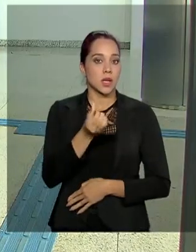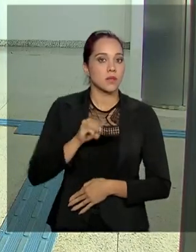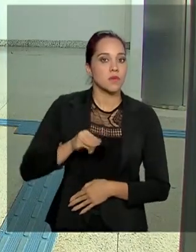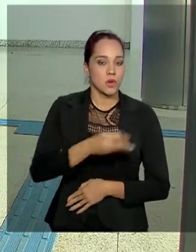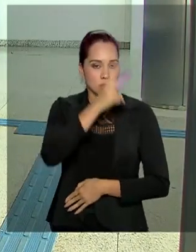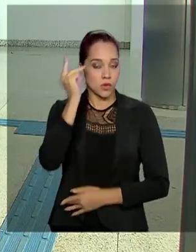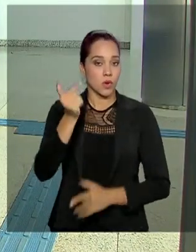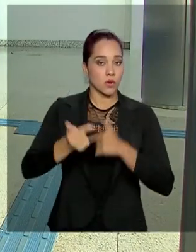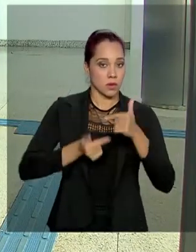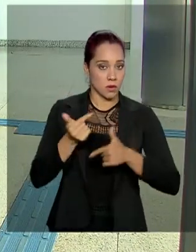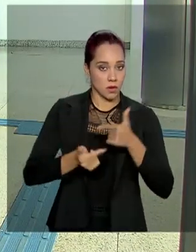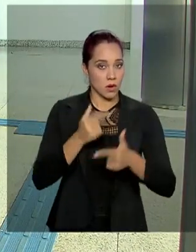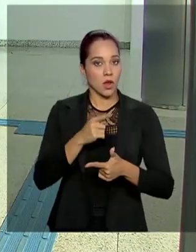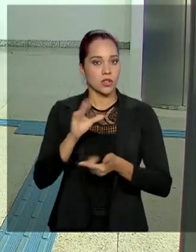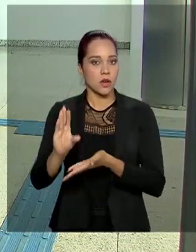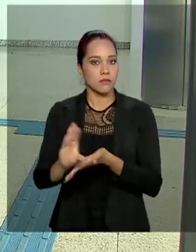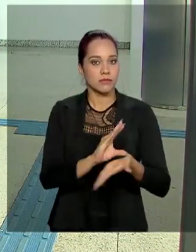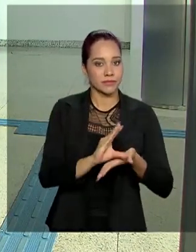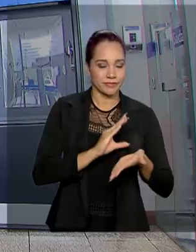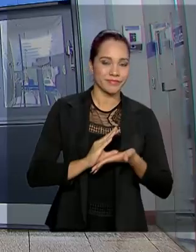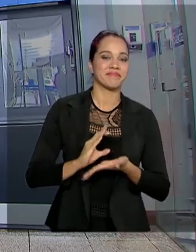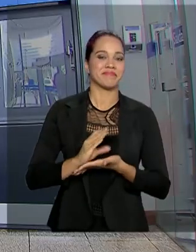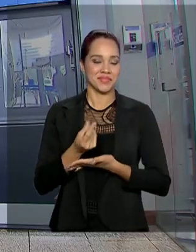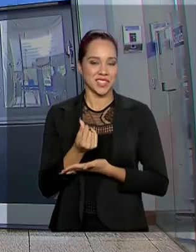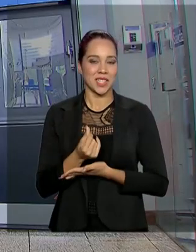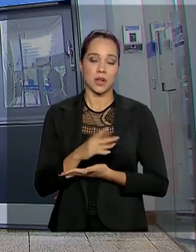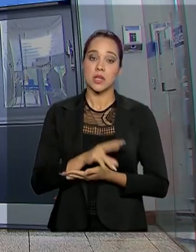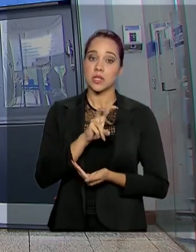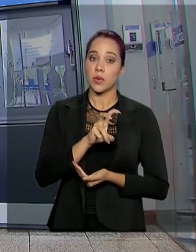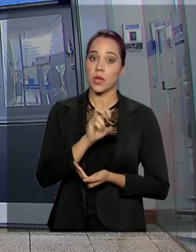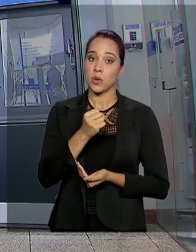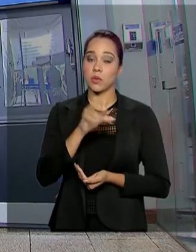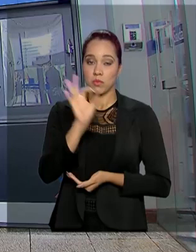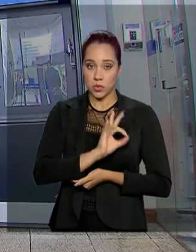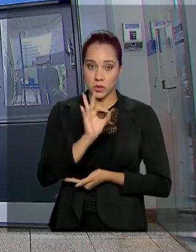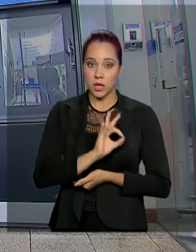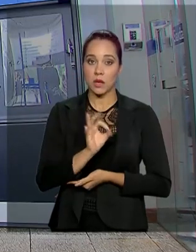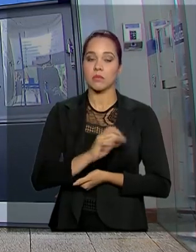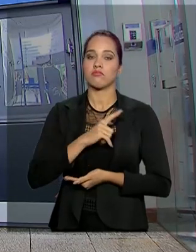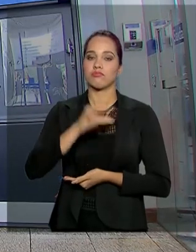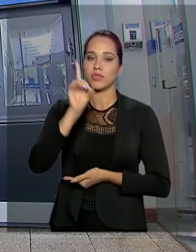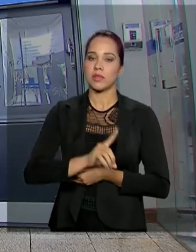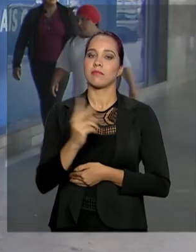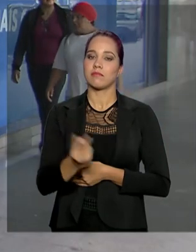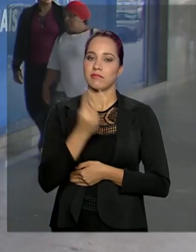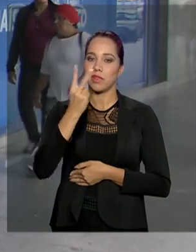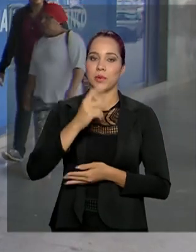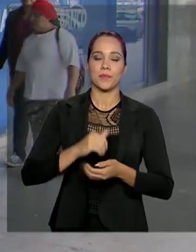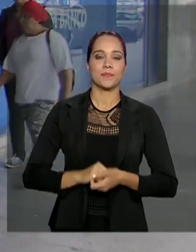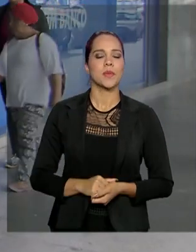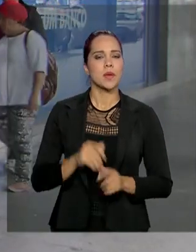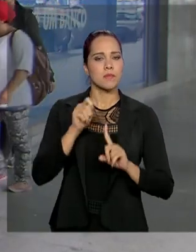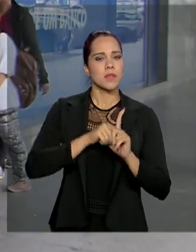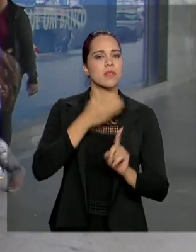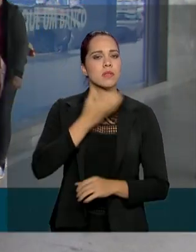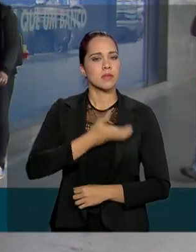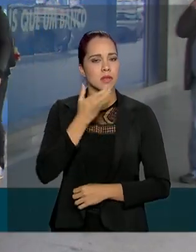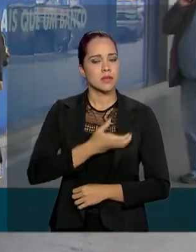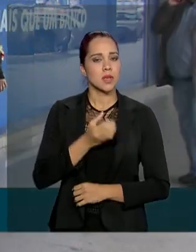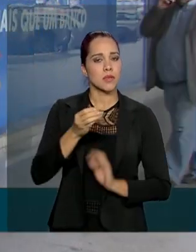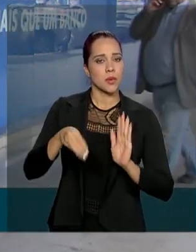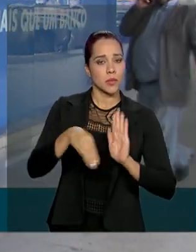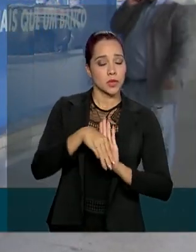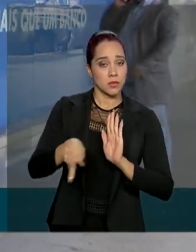de trabalhadores receberão recurso extra 58% dos que têm direito ao valor em dezembro uma medida provisória